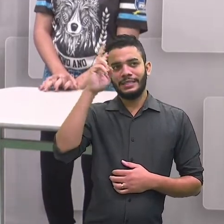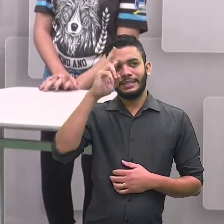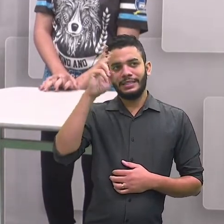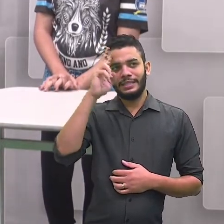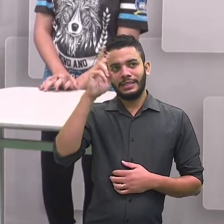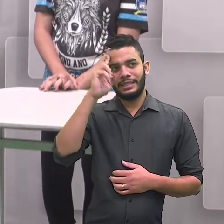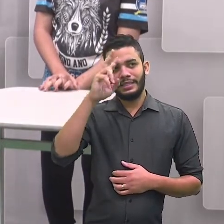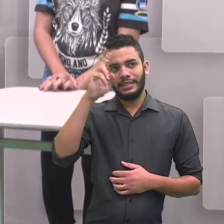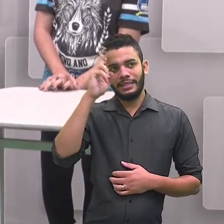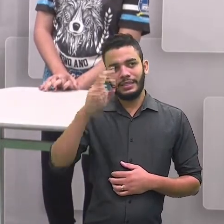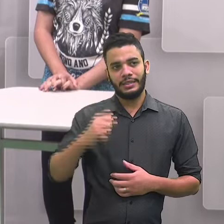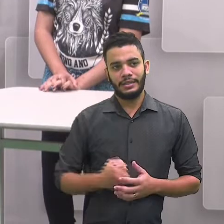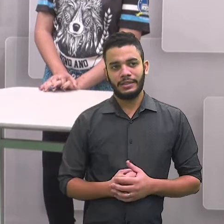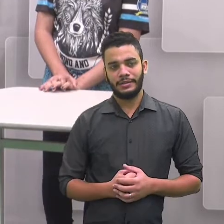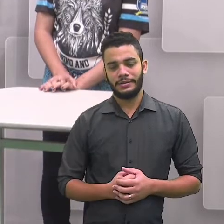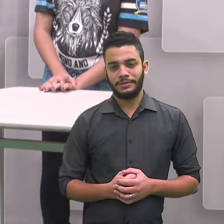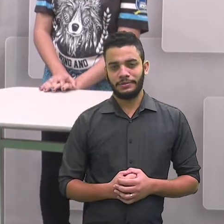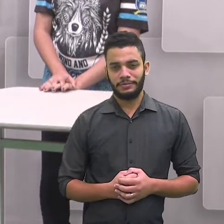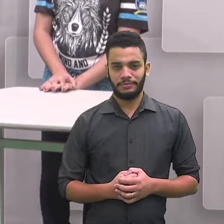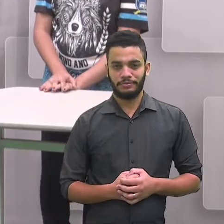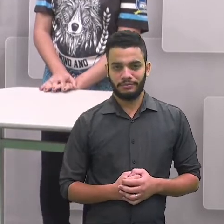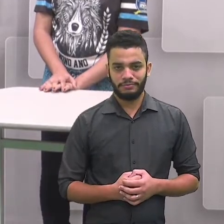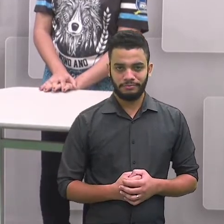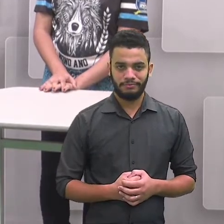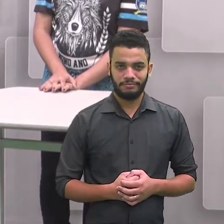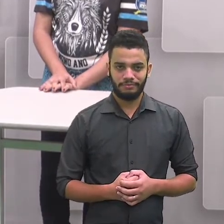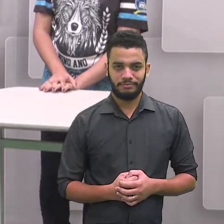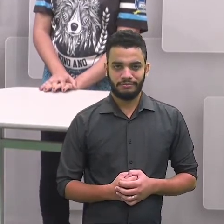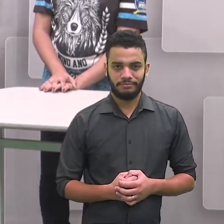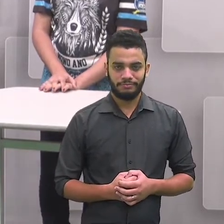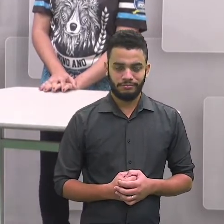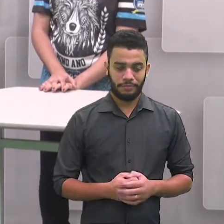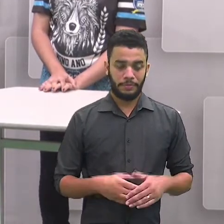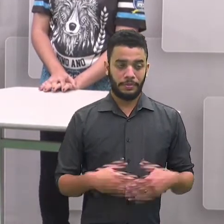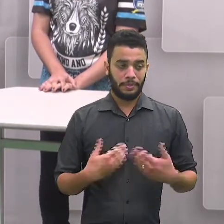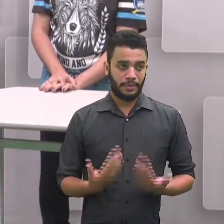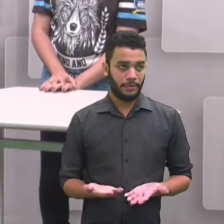ela. Se quem? Eu não me engano. Você?